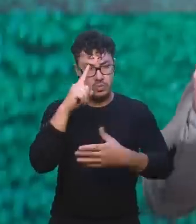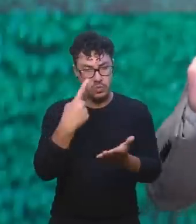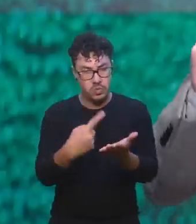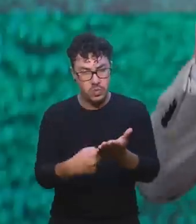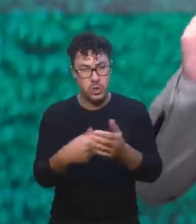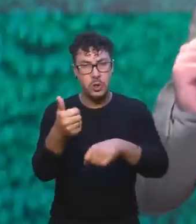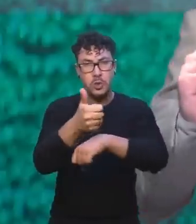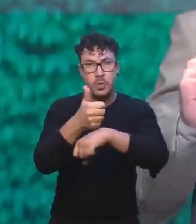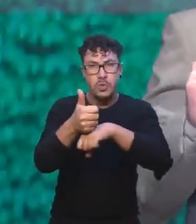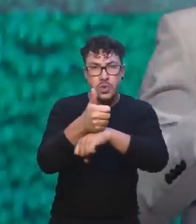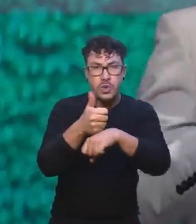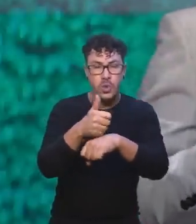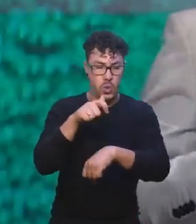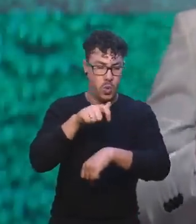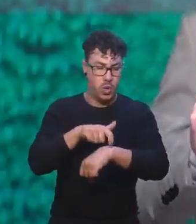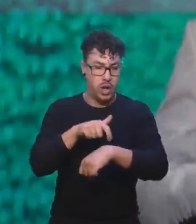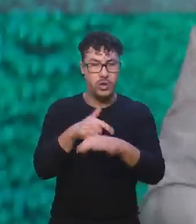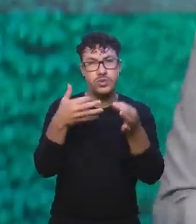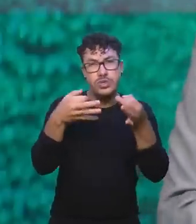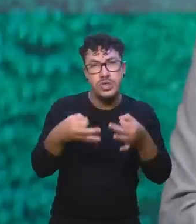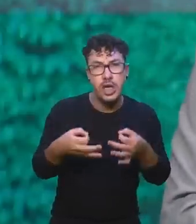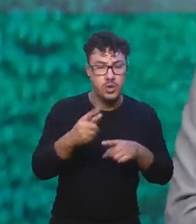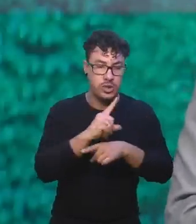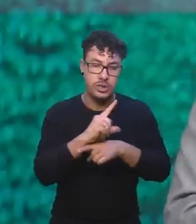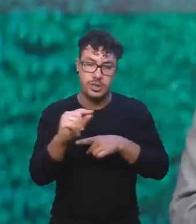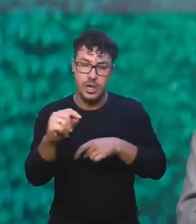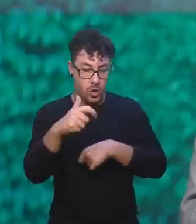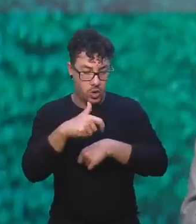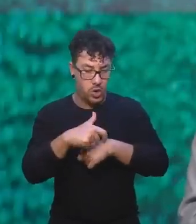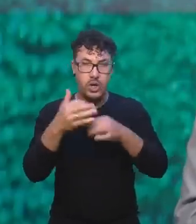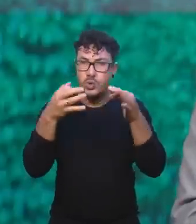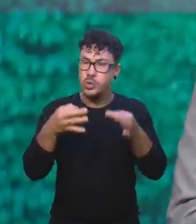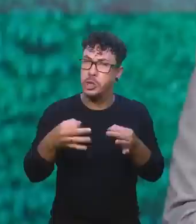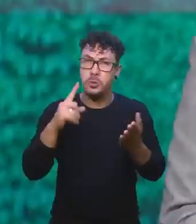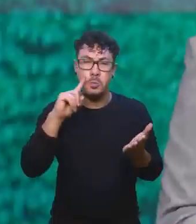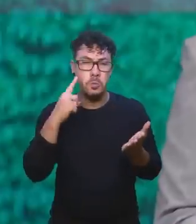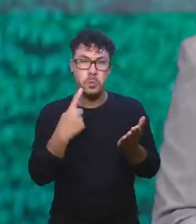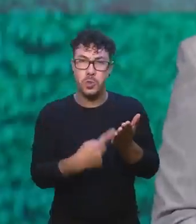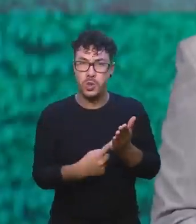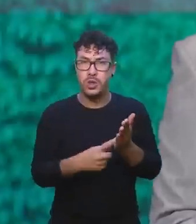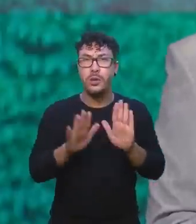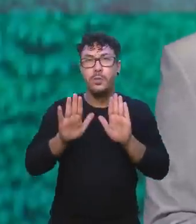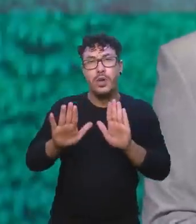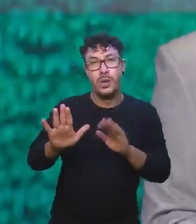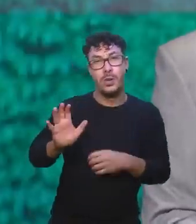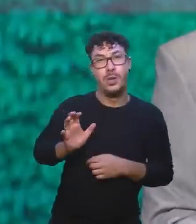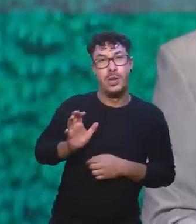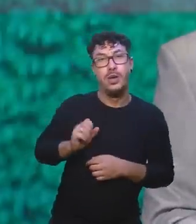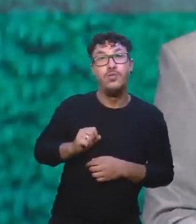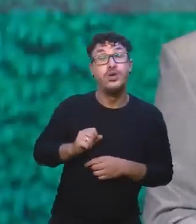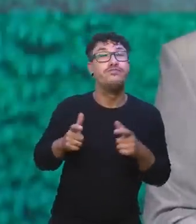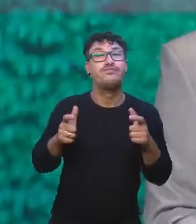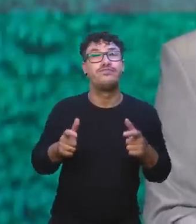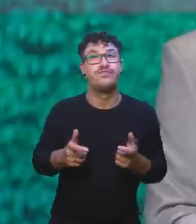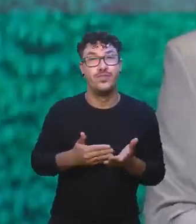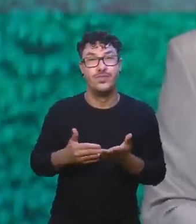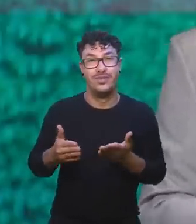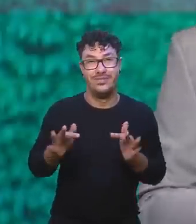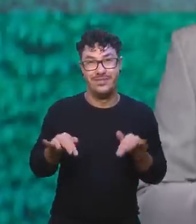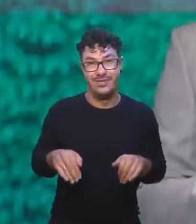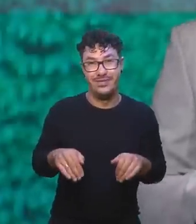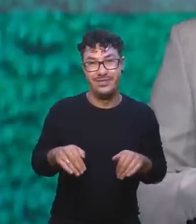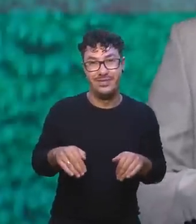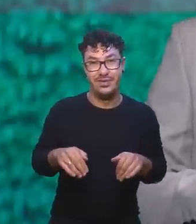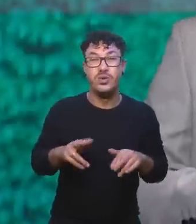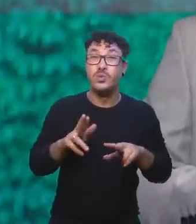chego lá no centro, no horário certinho, saio no horário certinho, ok, está cumprindo com o dever. Mas o amor começa onde termina o dever. É aquilo